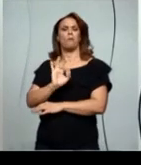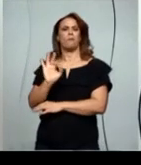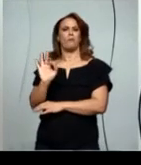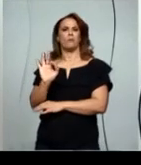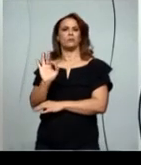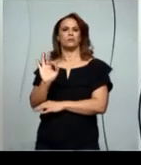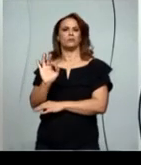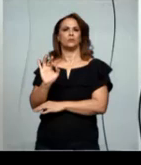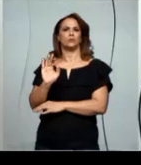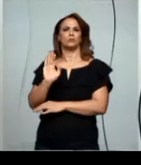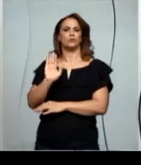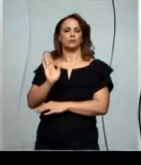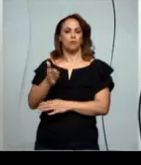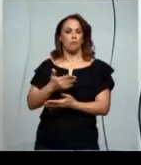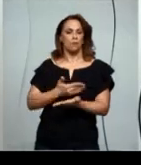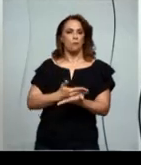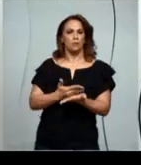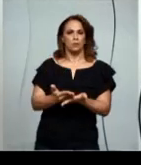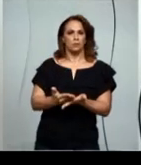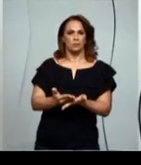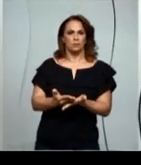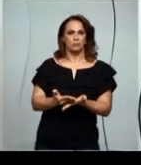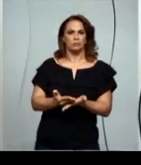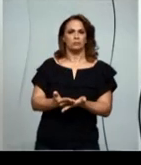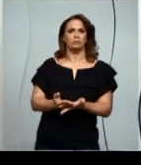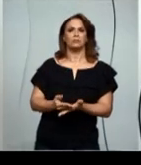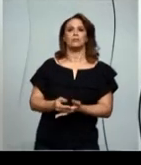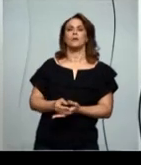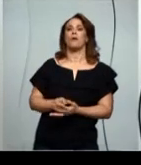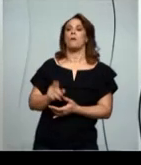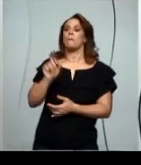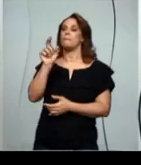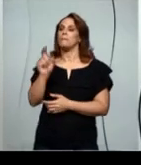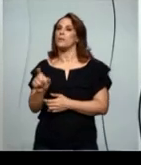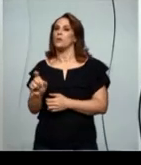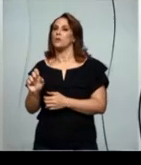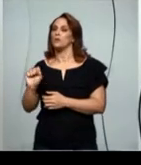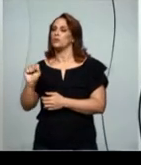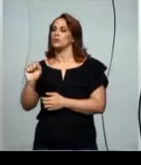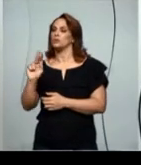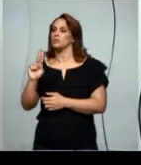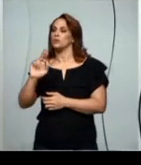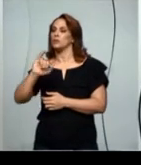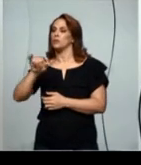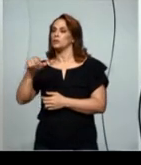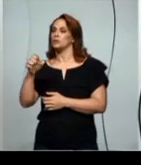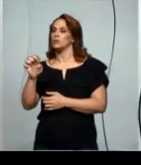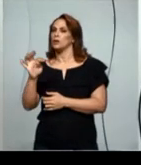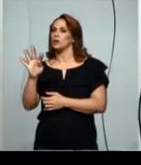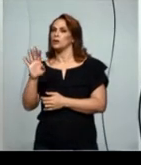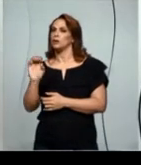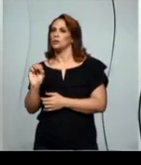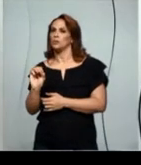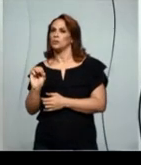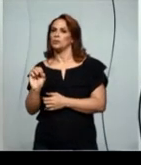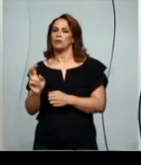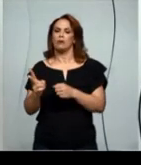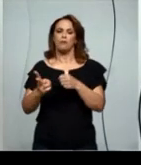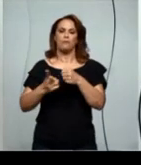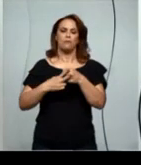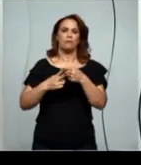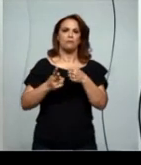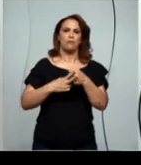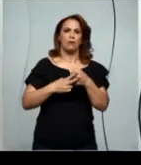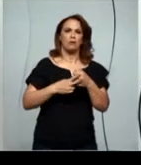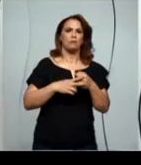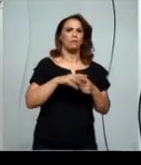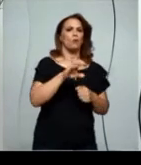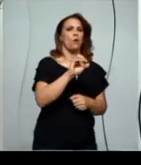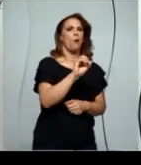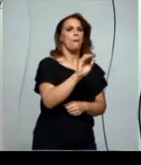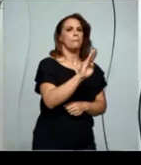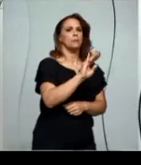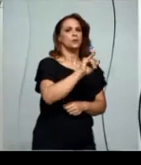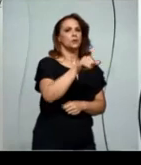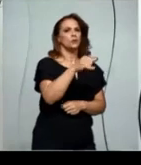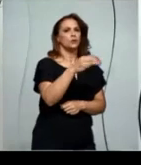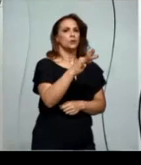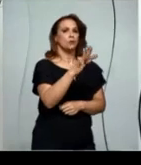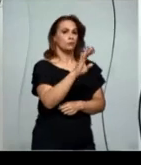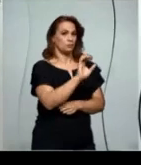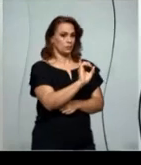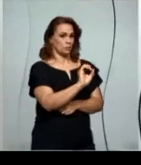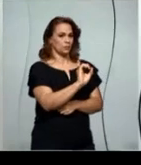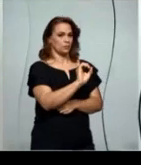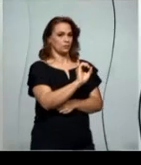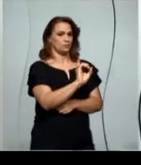tem o início, sujeito, verbo, objeto. Vamos continuar, para a gente continuar pensando sobre esse passado. Ele continua